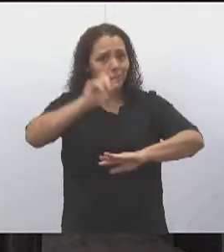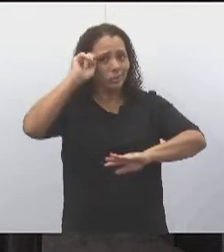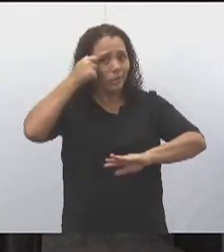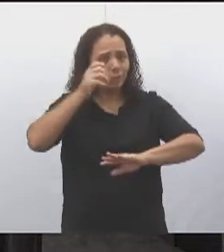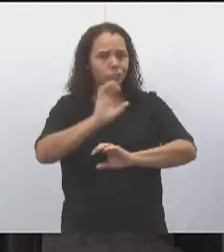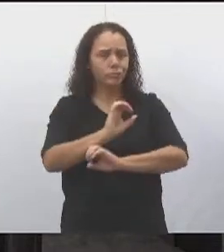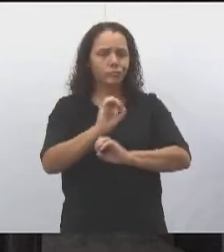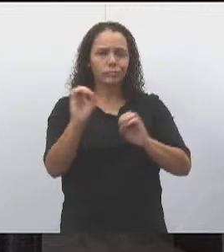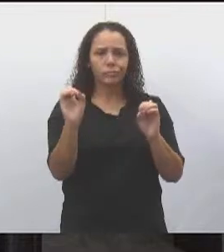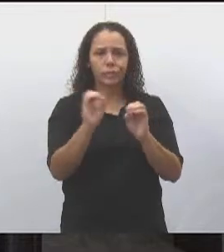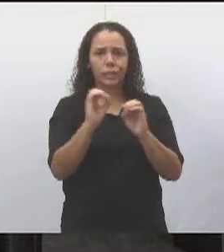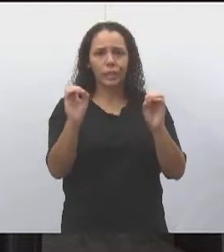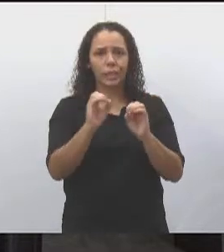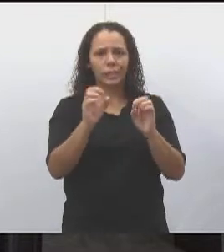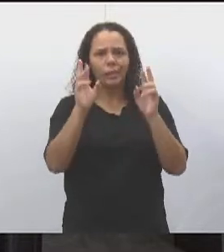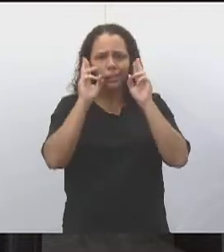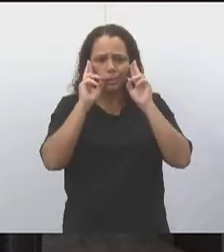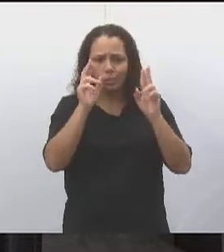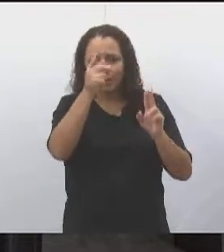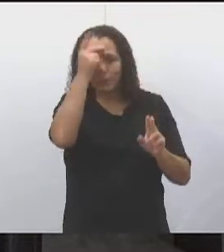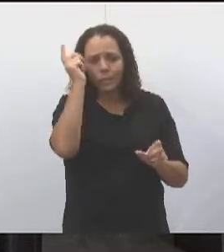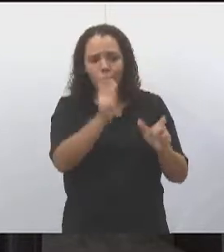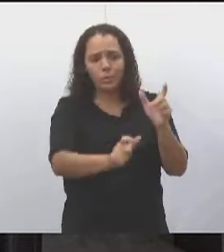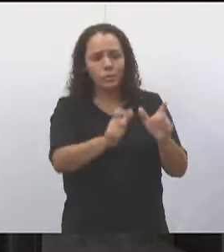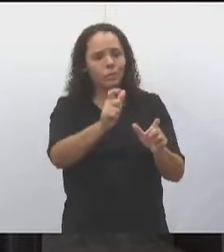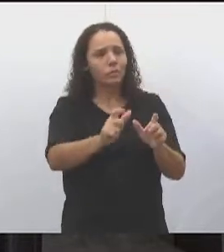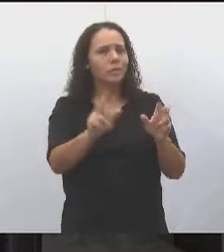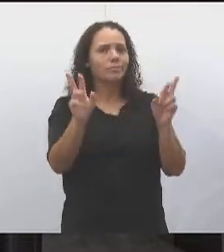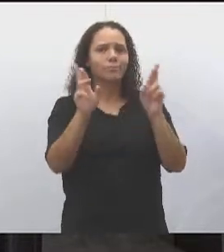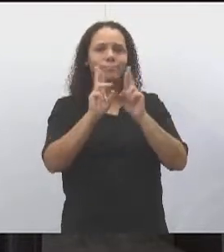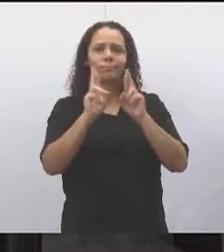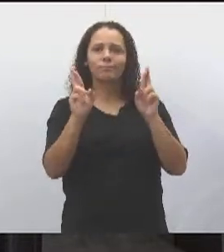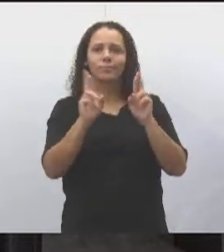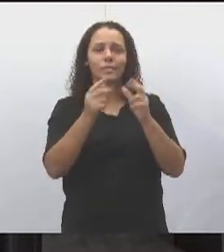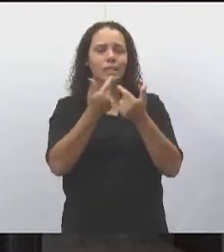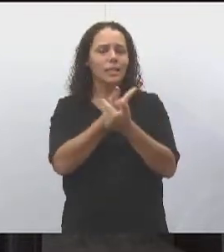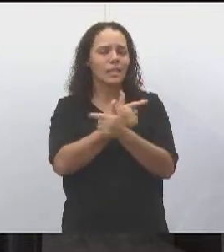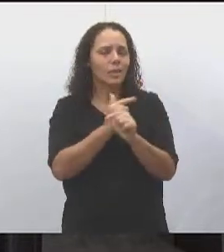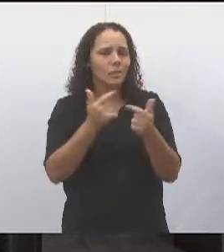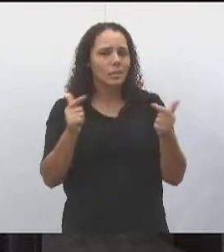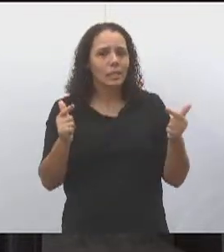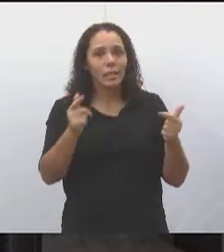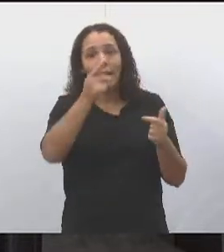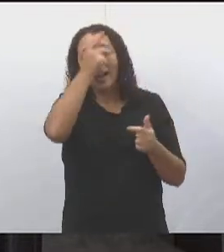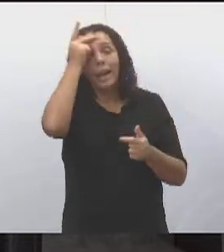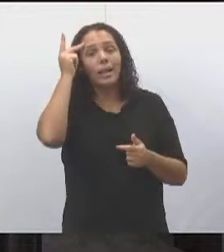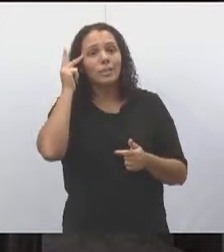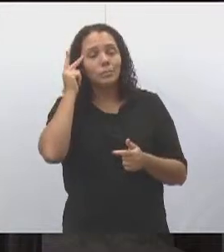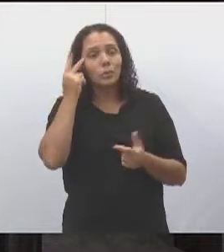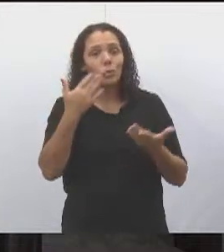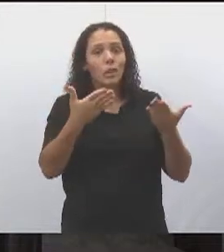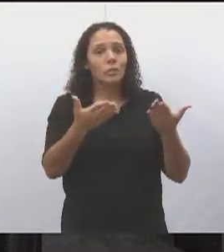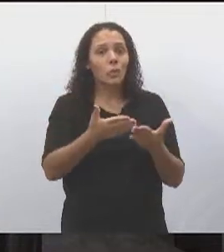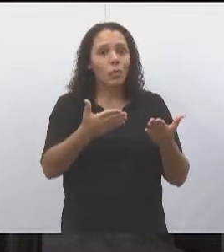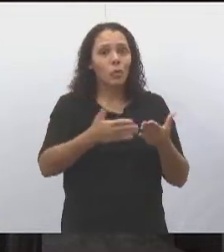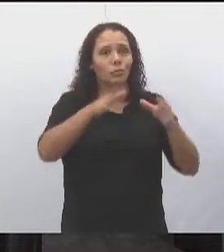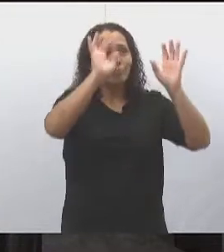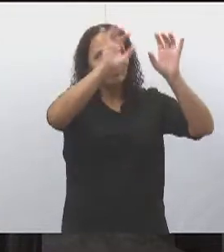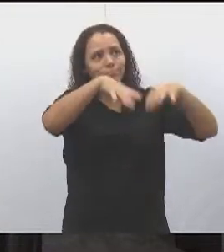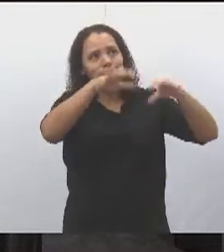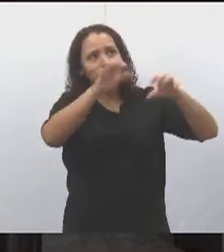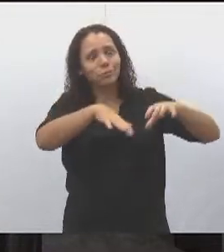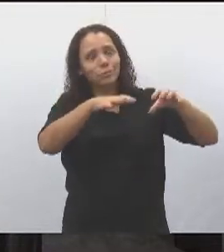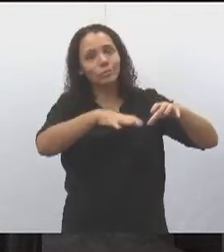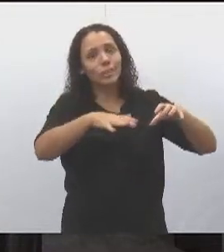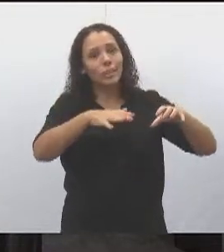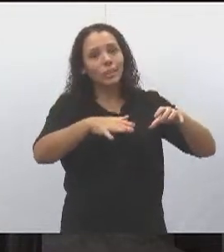tem um mínimo respeito com os moradores. A maioria da população não pode sair hoje lá porque não entra ônibus, não tem carro, não tem nada, e nós temos um direito